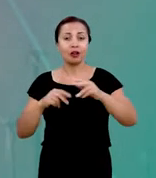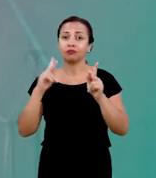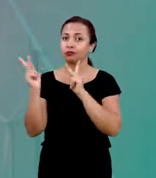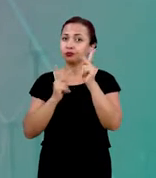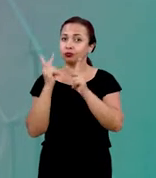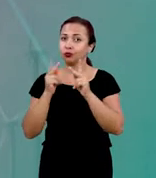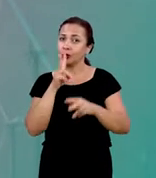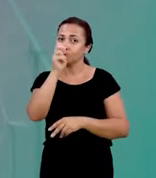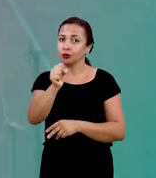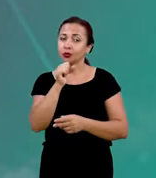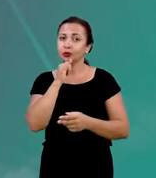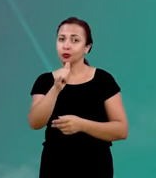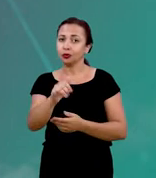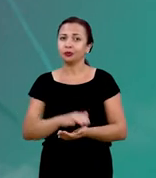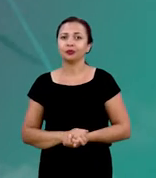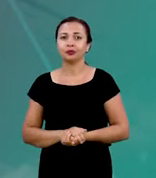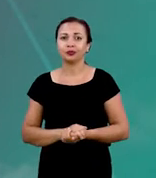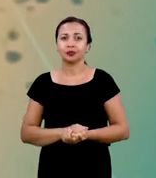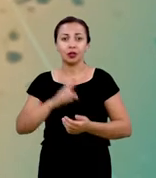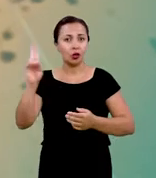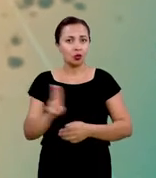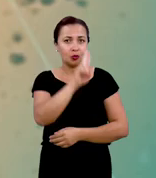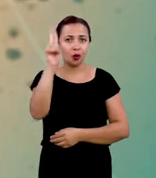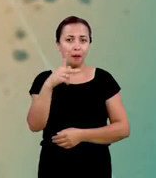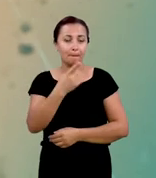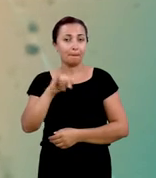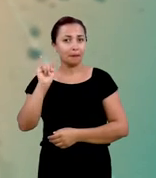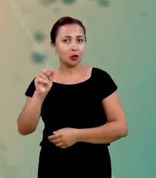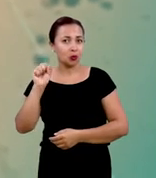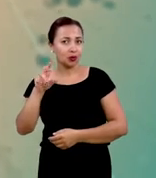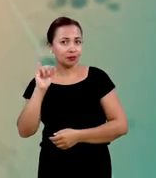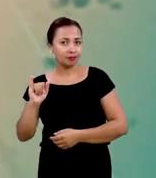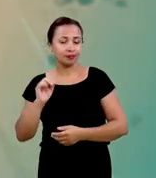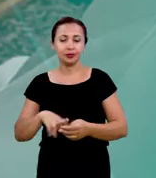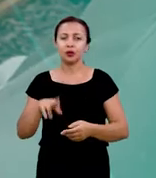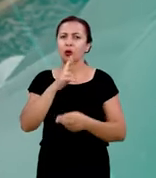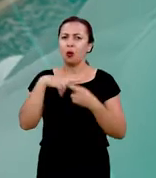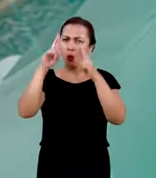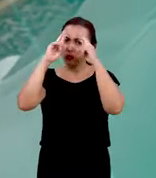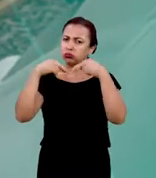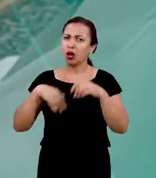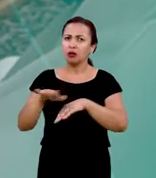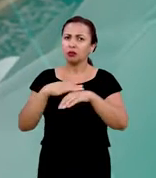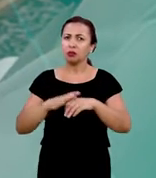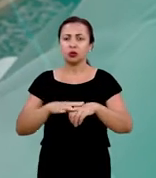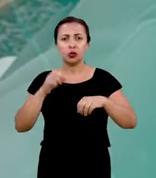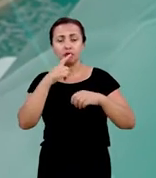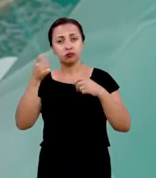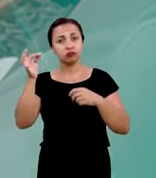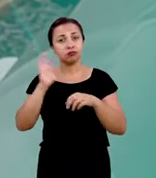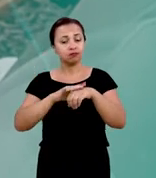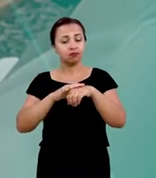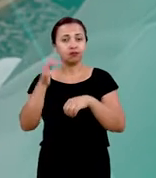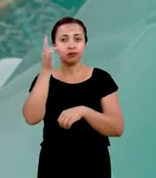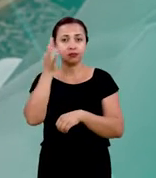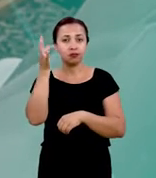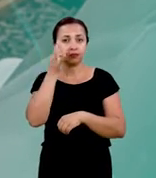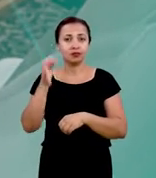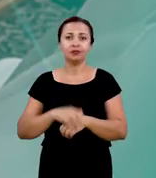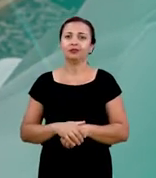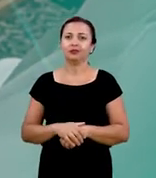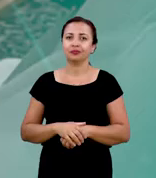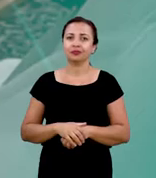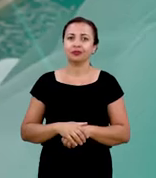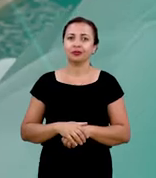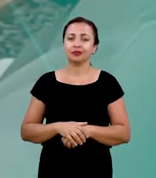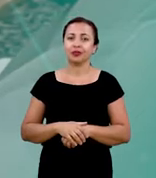causados pela implantação dos parques eólicos. Na Universidade Estadual do Piauí, um estudo a respeito do aumento do agente transmissor